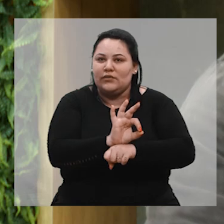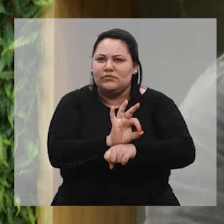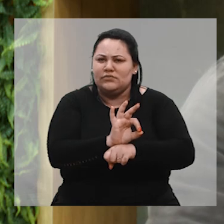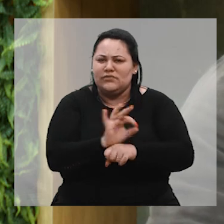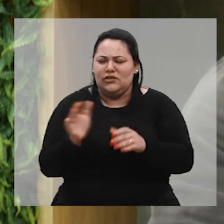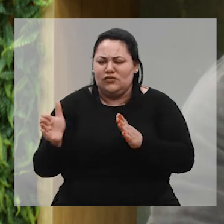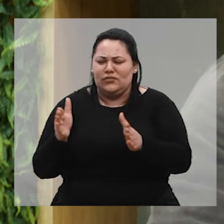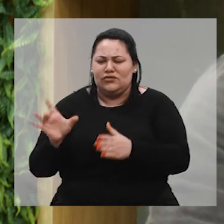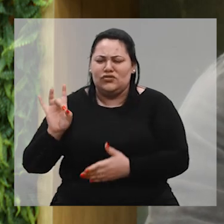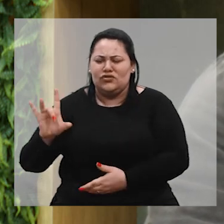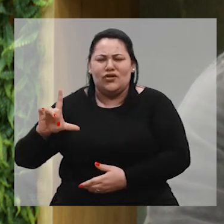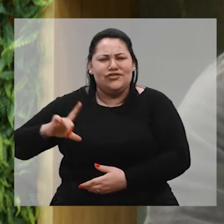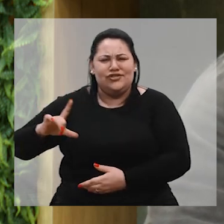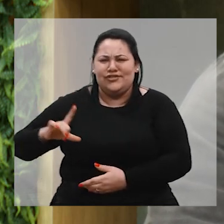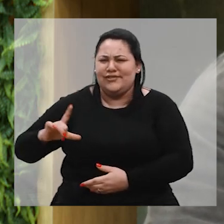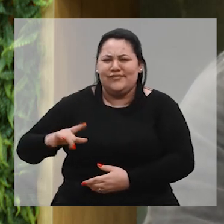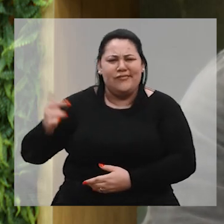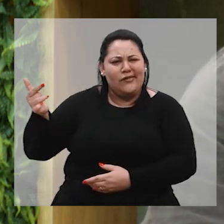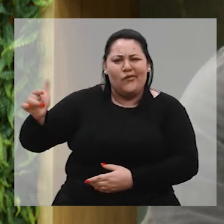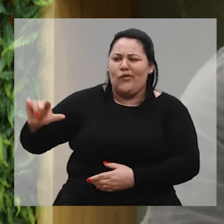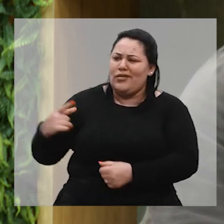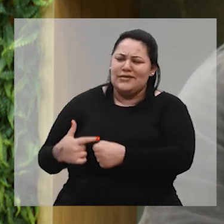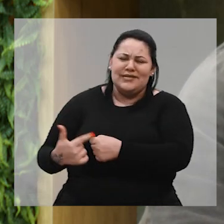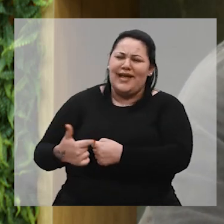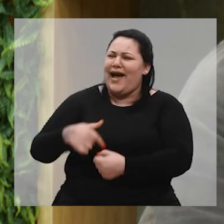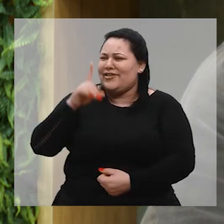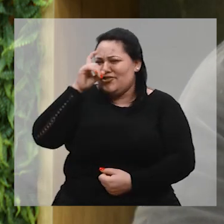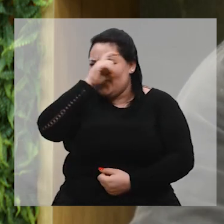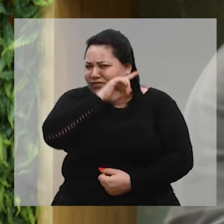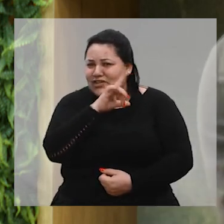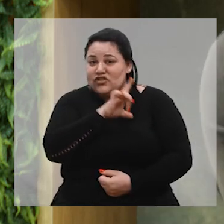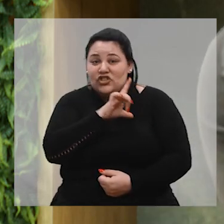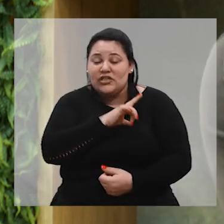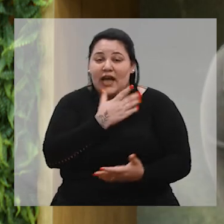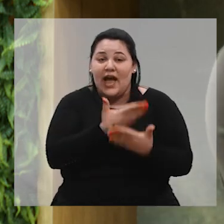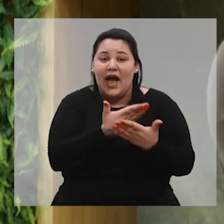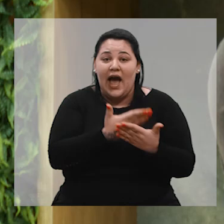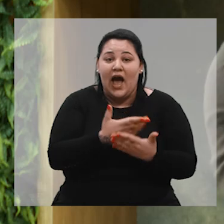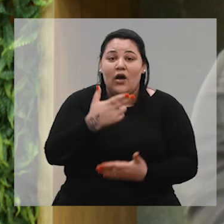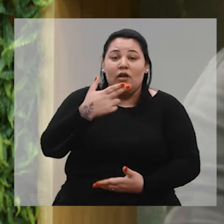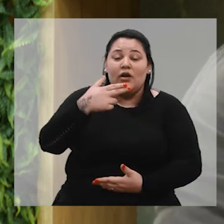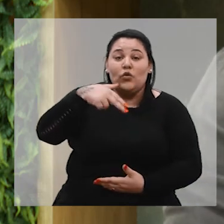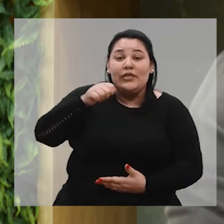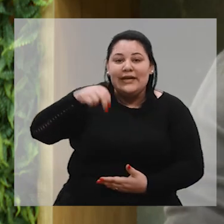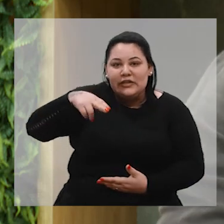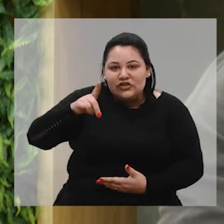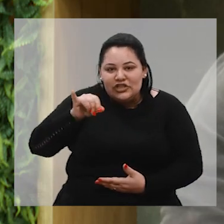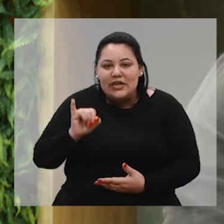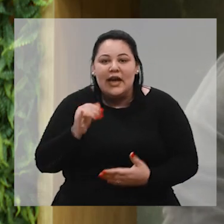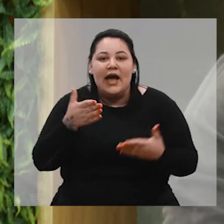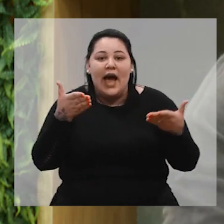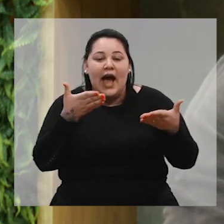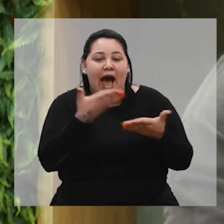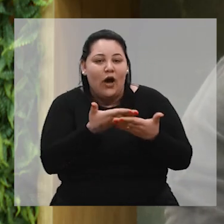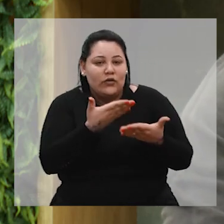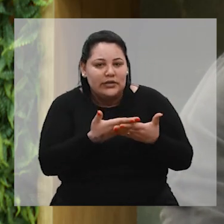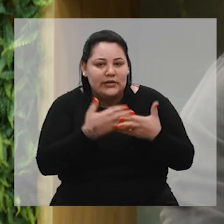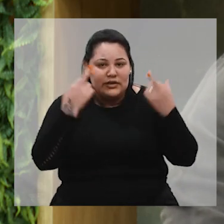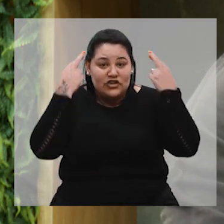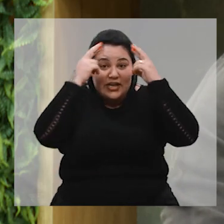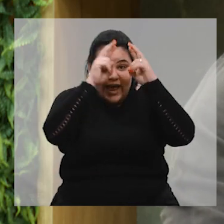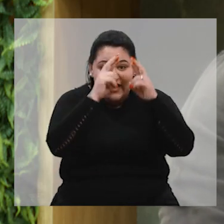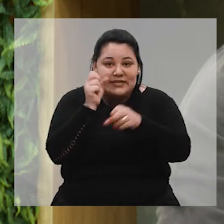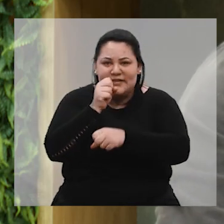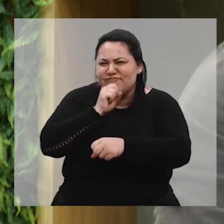queria fazer arquitetura. E na época só tinha na URGS, era bem difícil, assim, e teve aula com o professor Nandi, era aula de